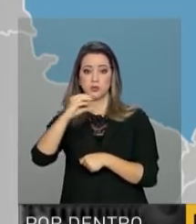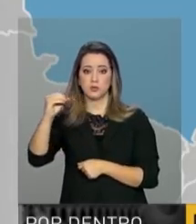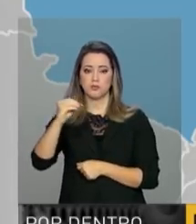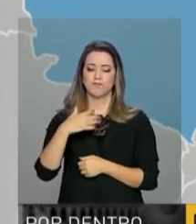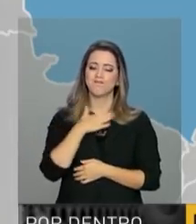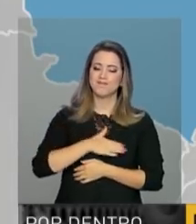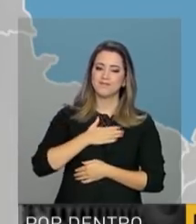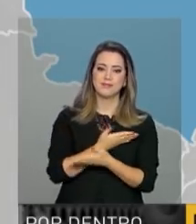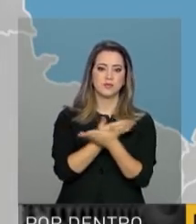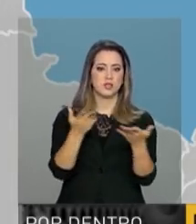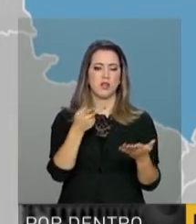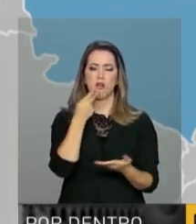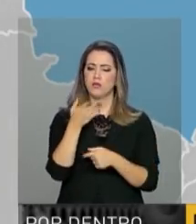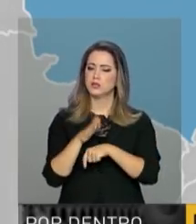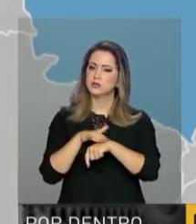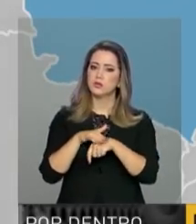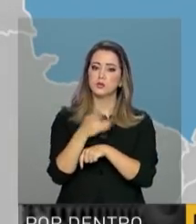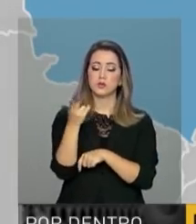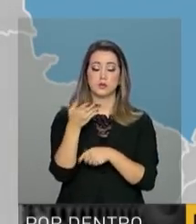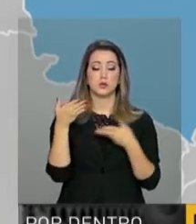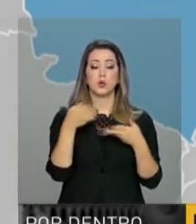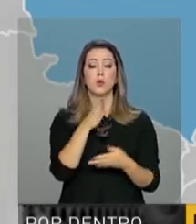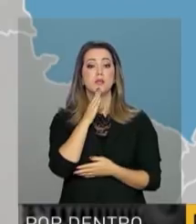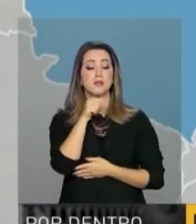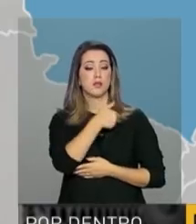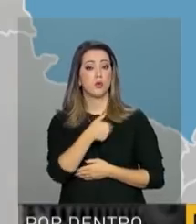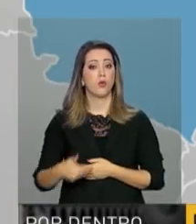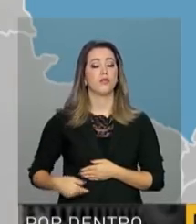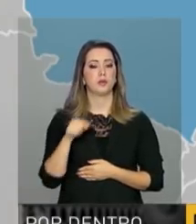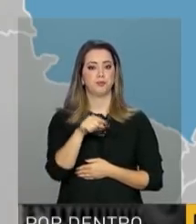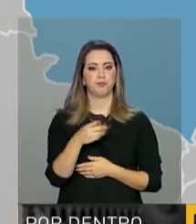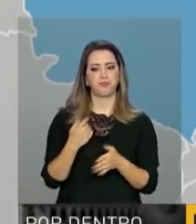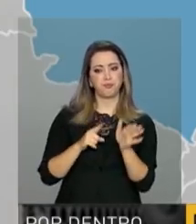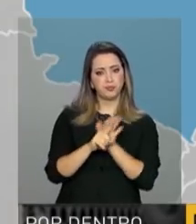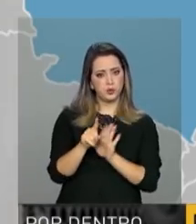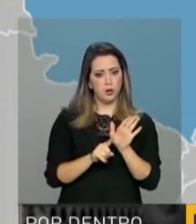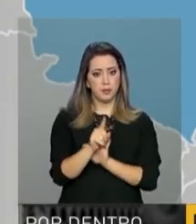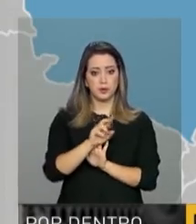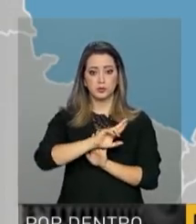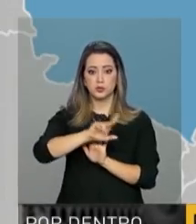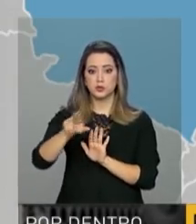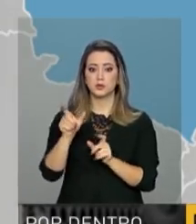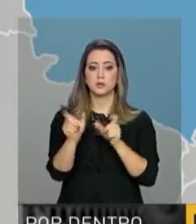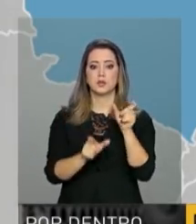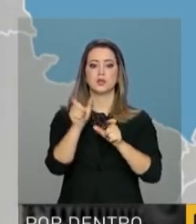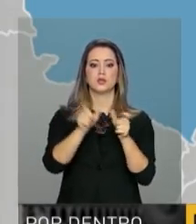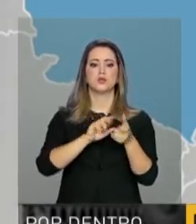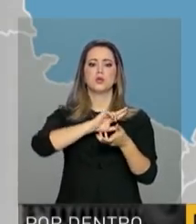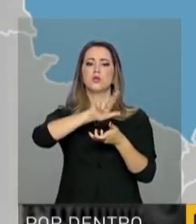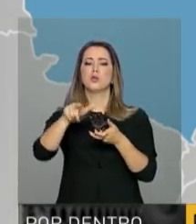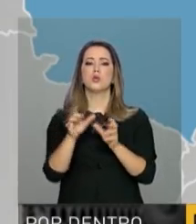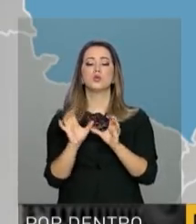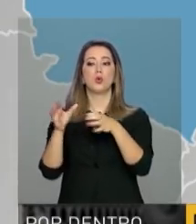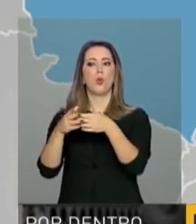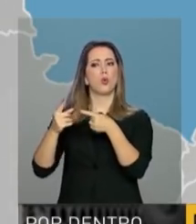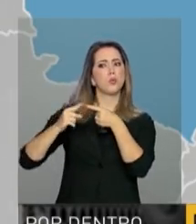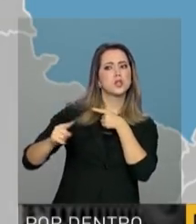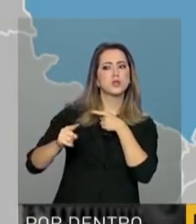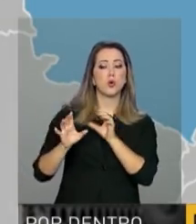com os dois. Aqui no programa Por Dentro do Governo, meu questionamento é em relação à alegação de muita gente pelo país, principalmente pela oposição, mas também